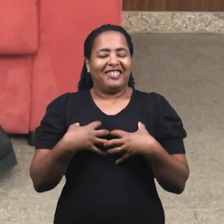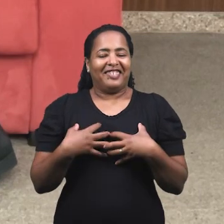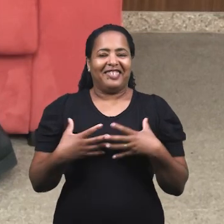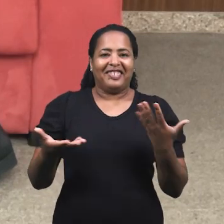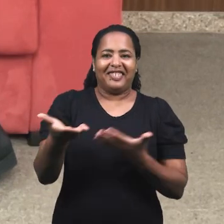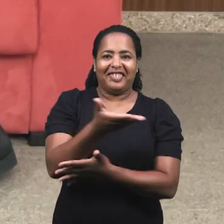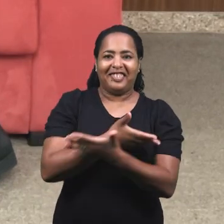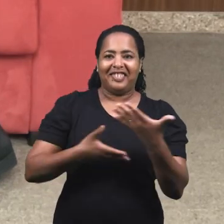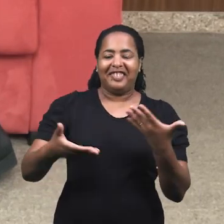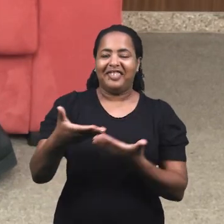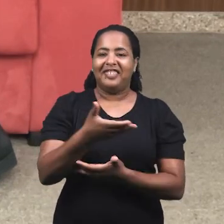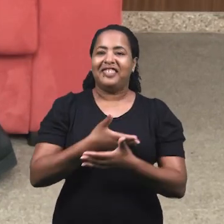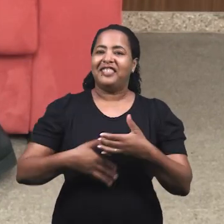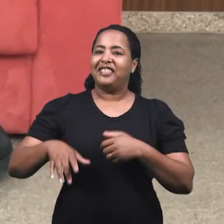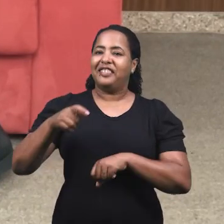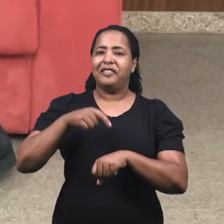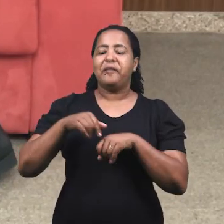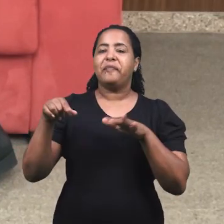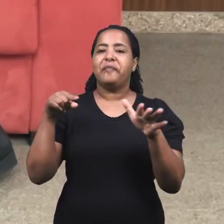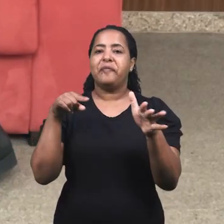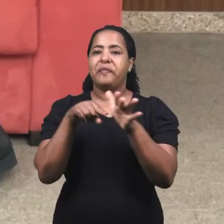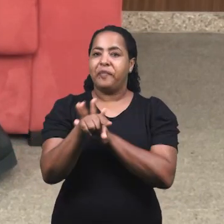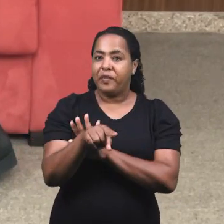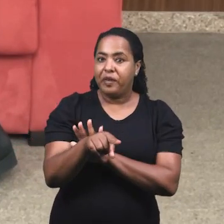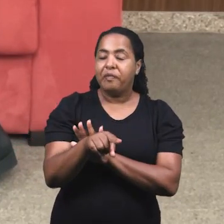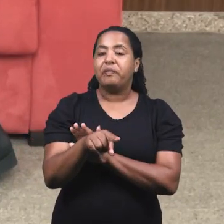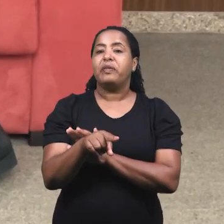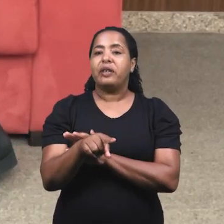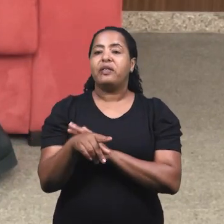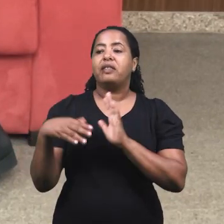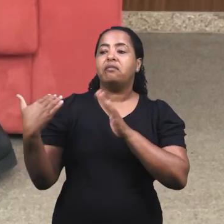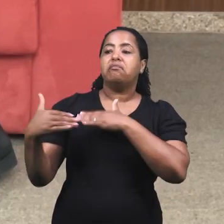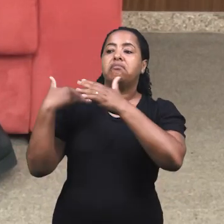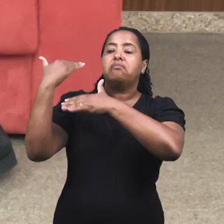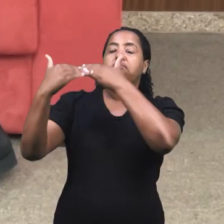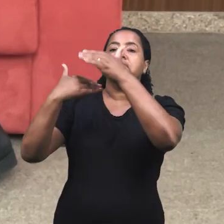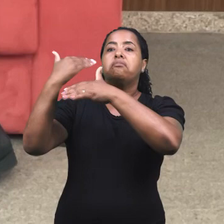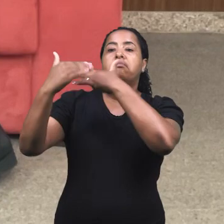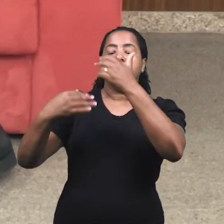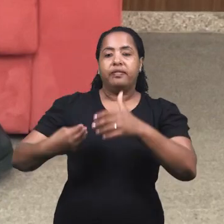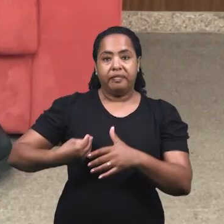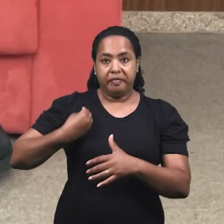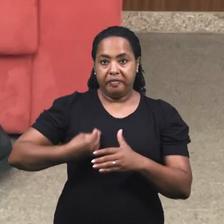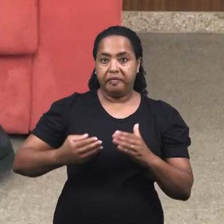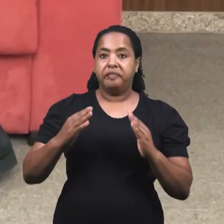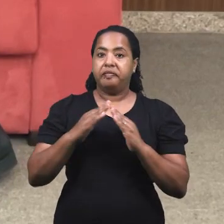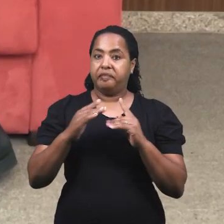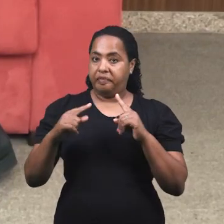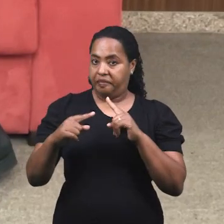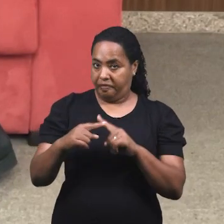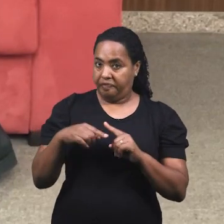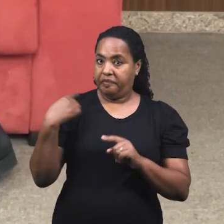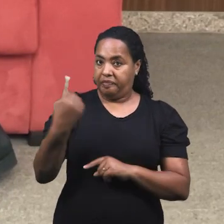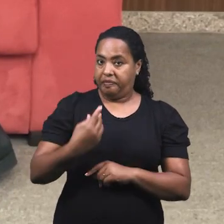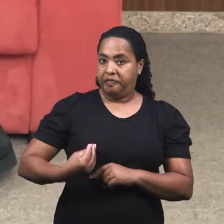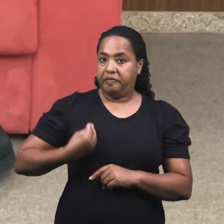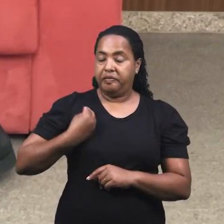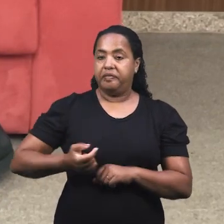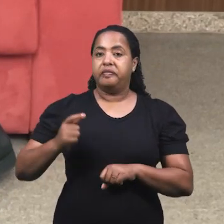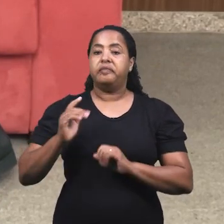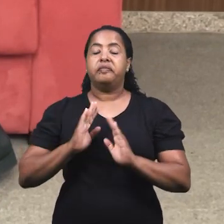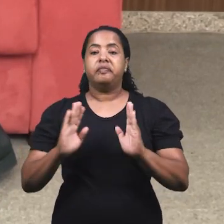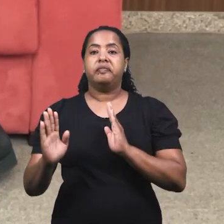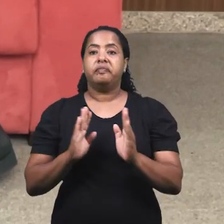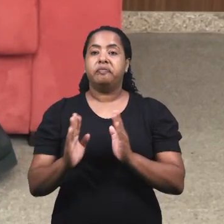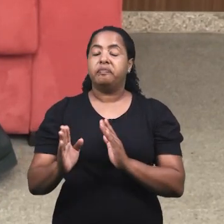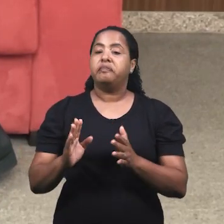estar participando desse momento, das perguntas, algo que tem sido tão edificante na vida da igreja nesse momento, né? Participarmos